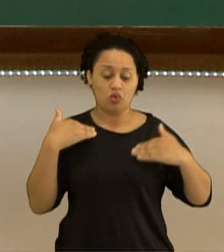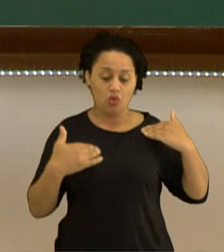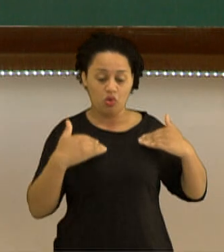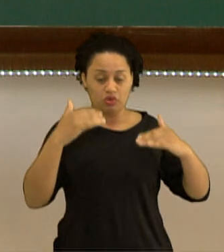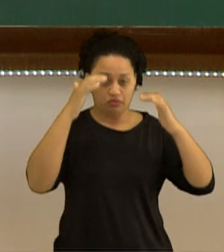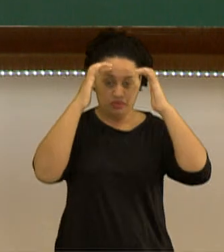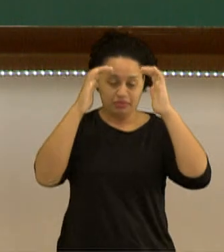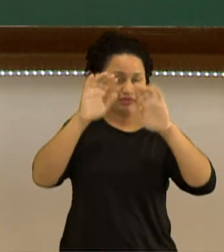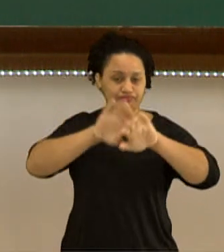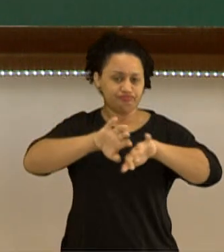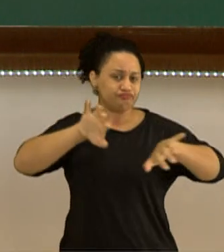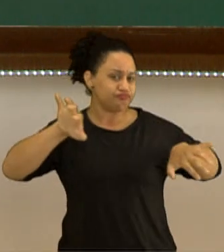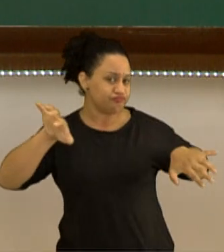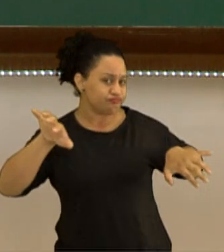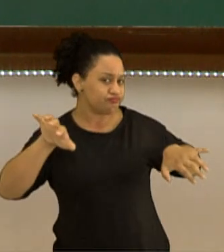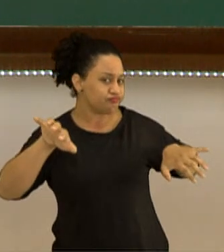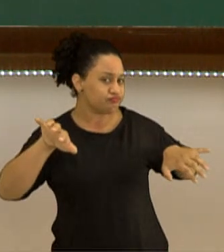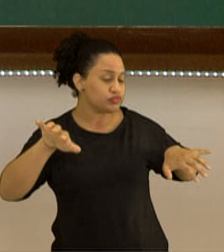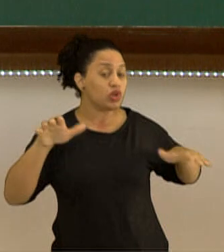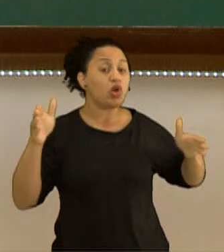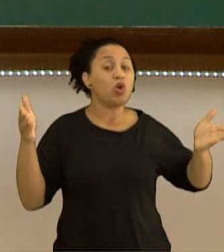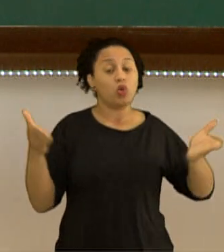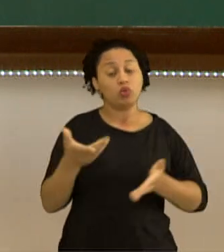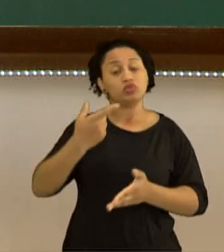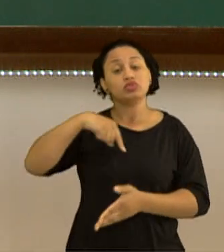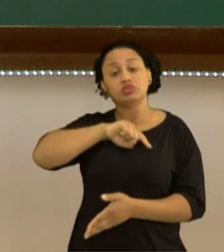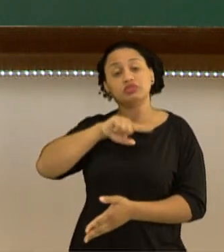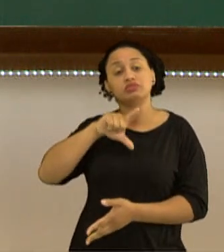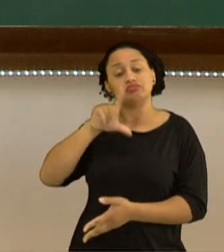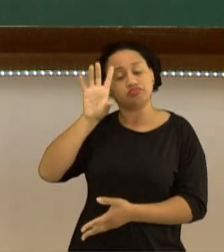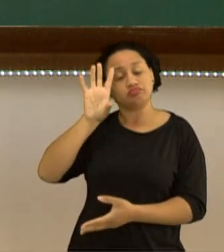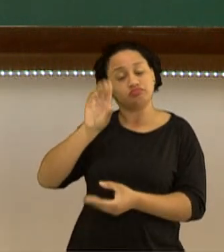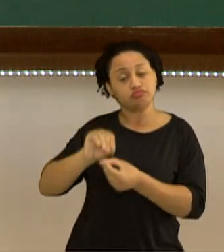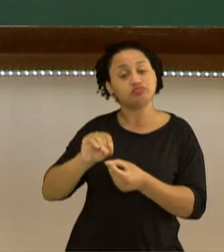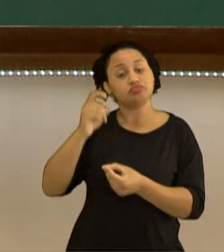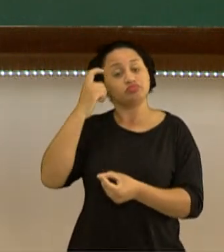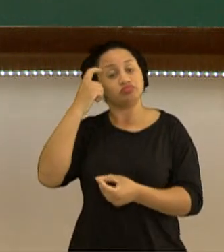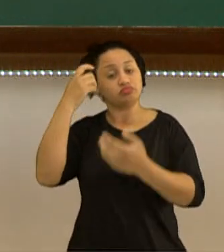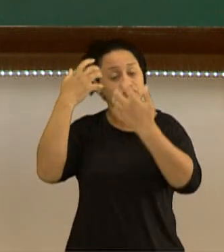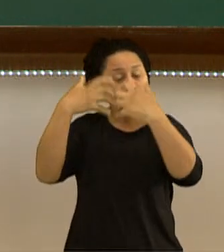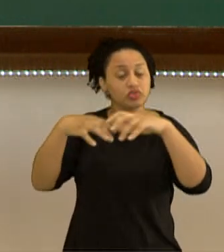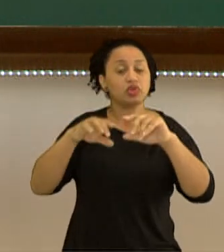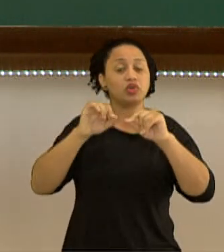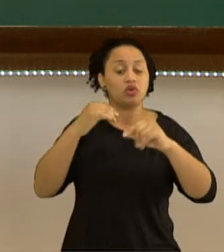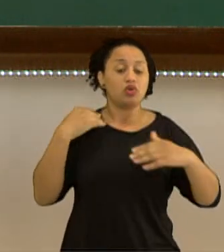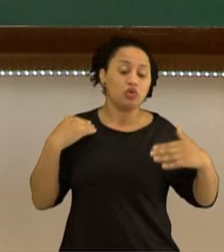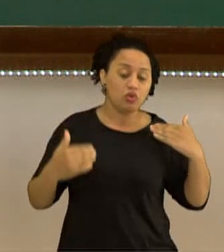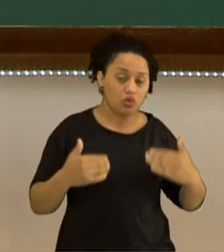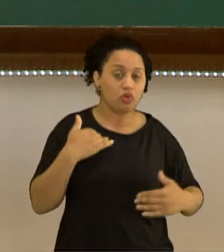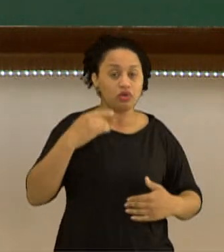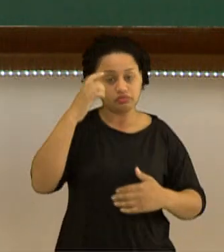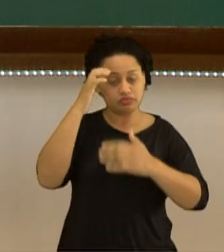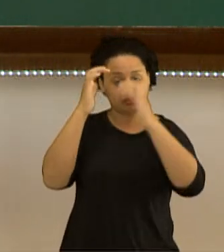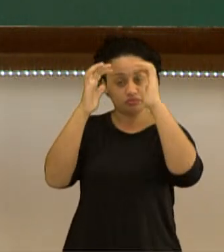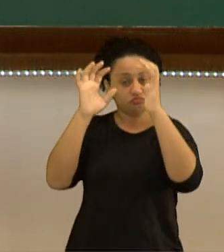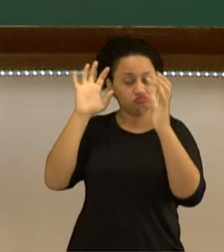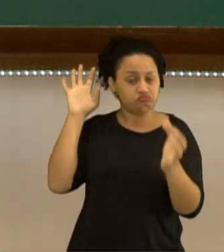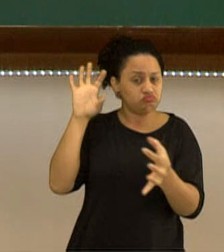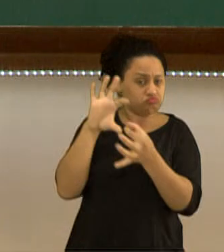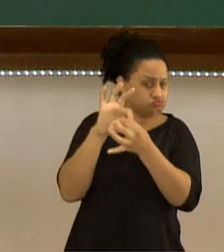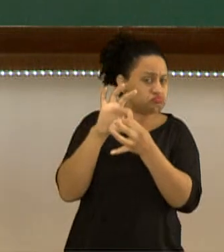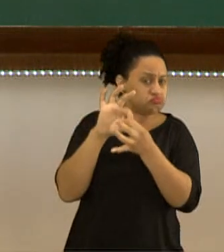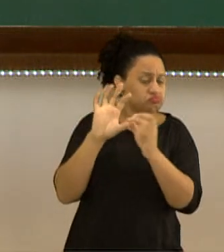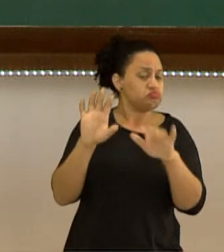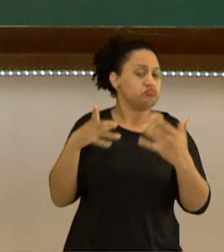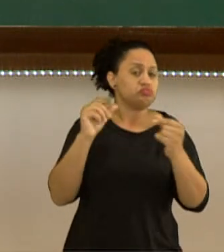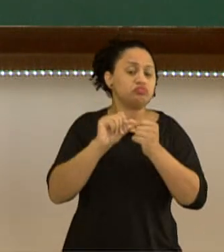separada. Hoje, temos uma concepção, uma ideia, um pensamento de que corpo e mente elas caminham juntas. Quando você